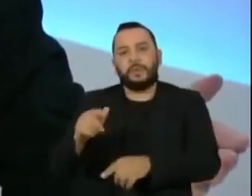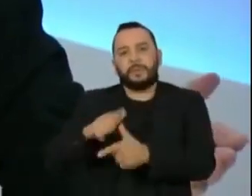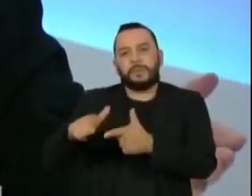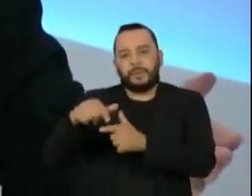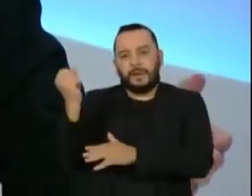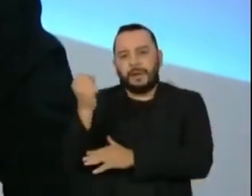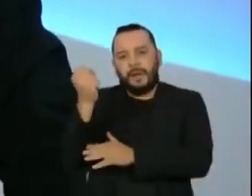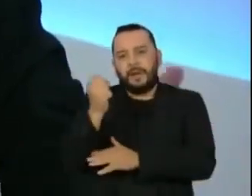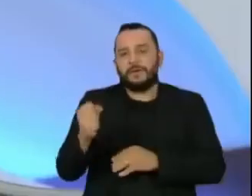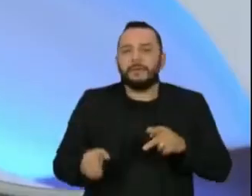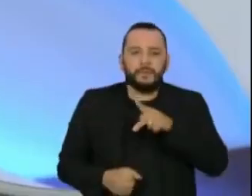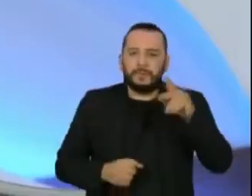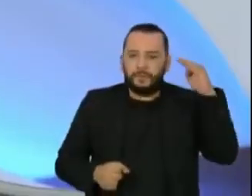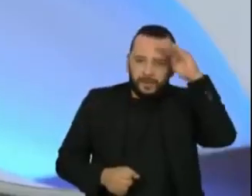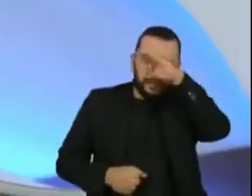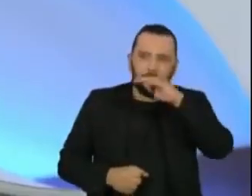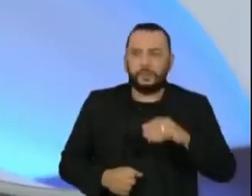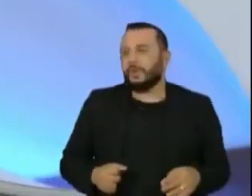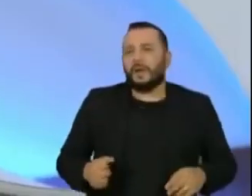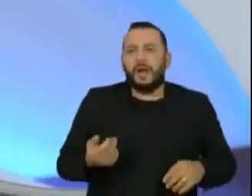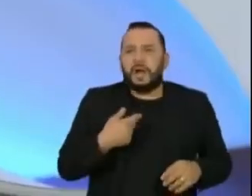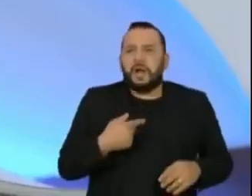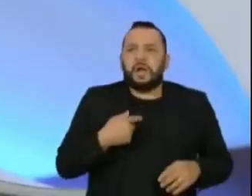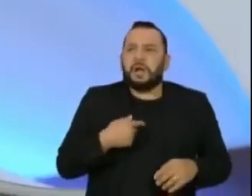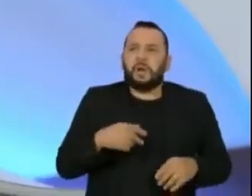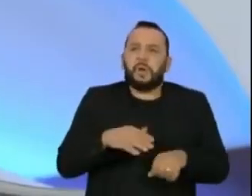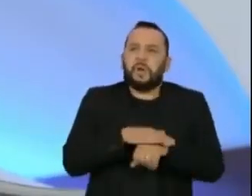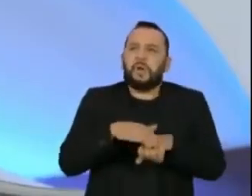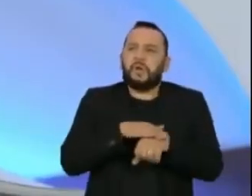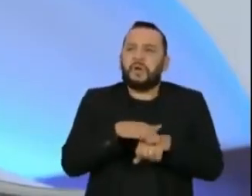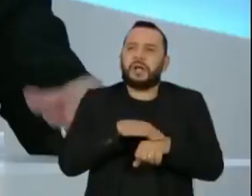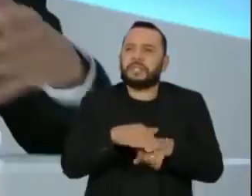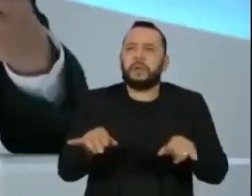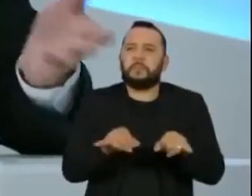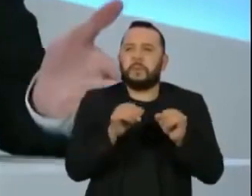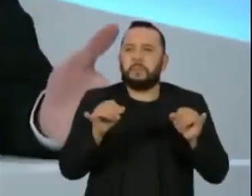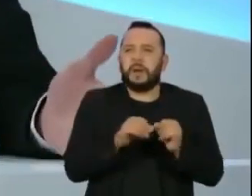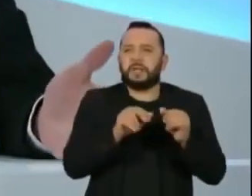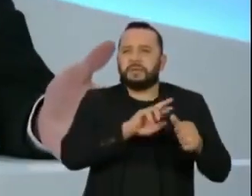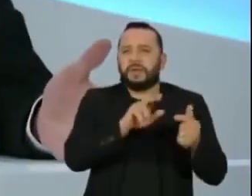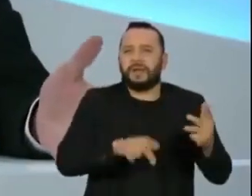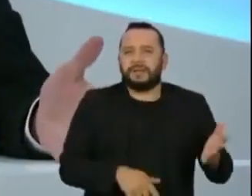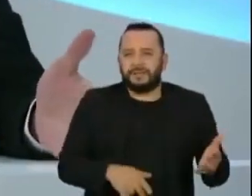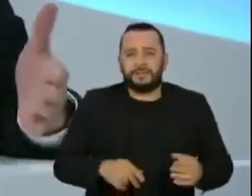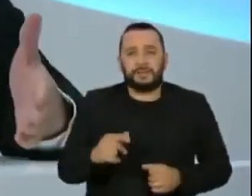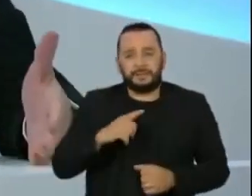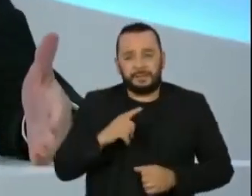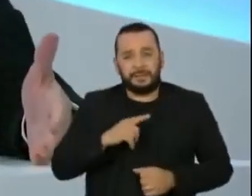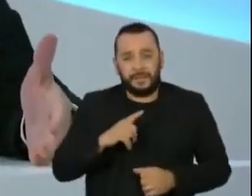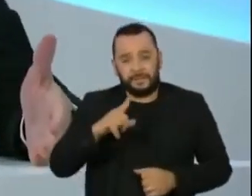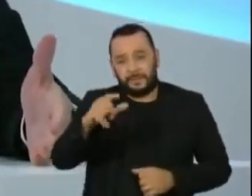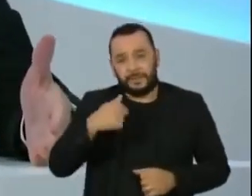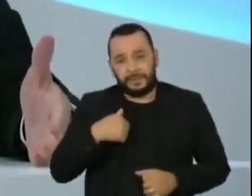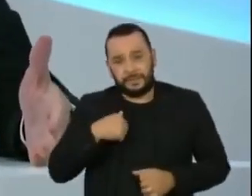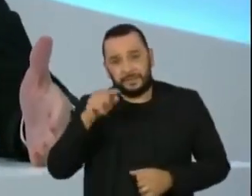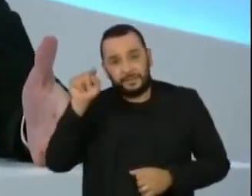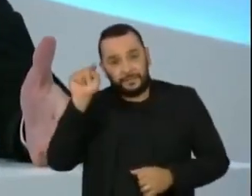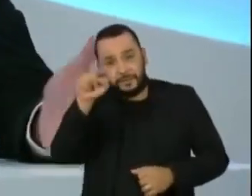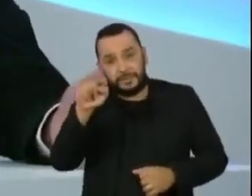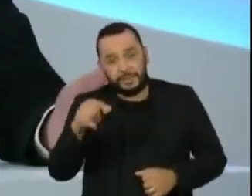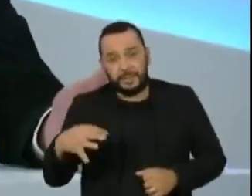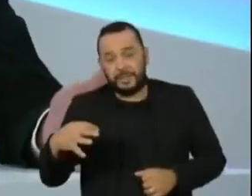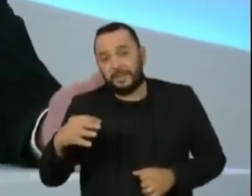que vocês conversaram sobre um monte de abobrinha. Então, por enquanto está a palavra sua contra a do presidente